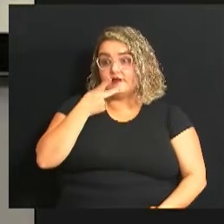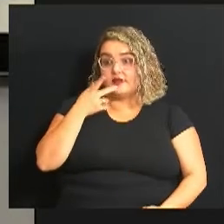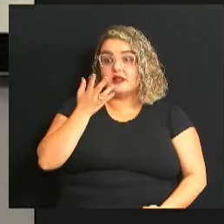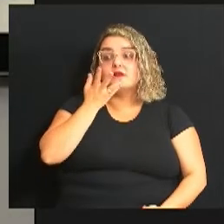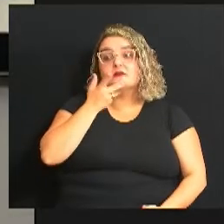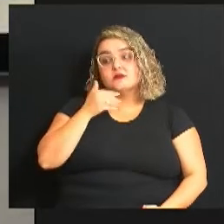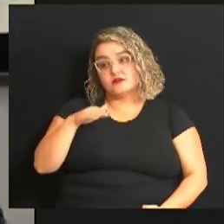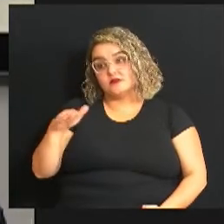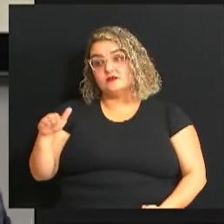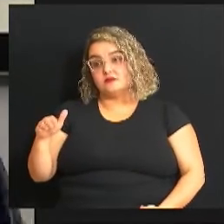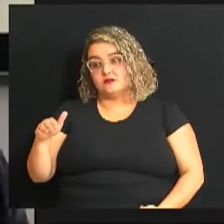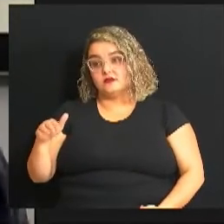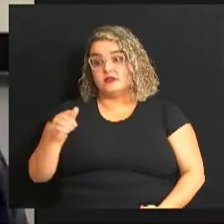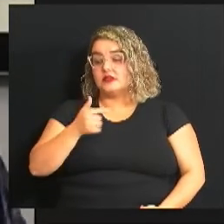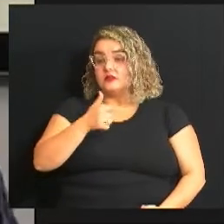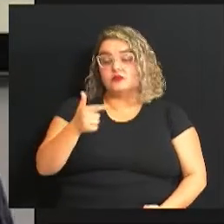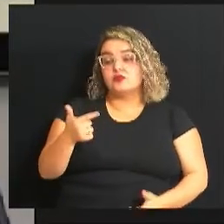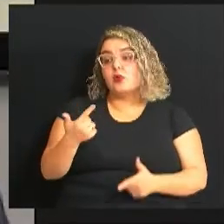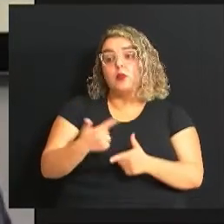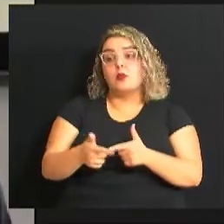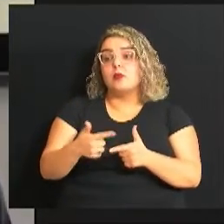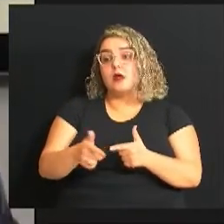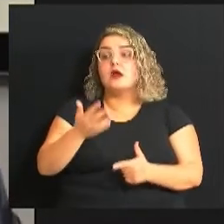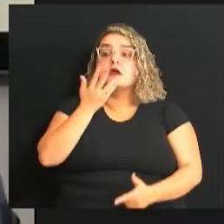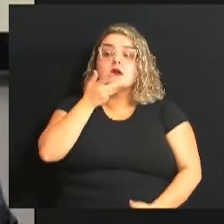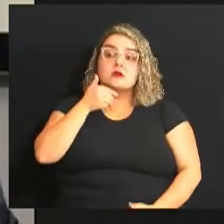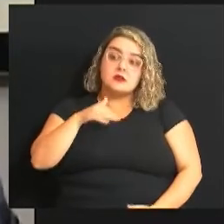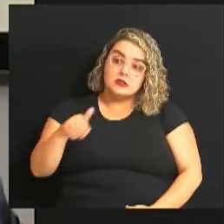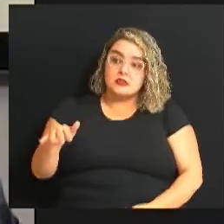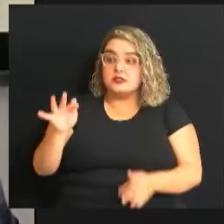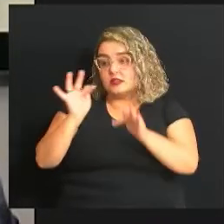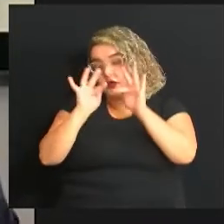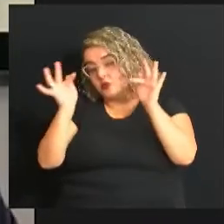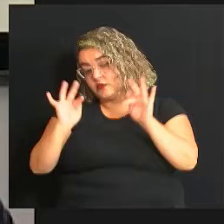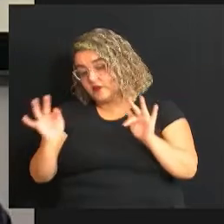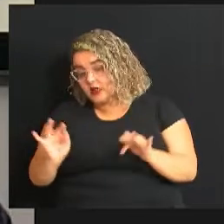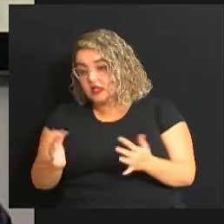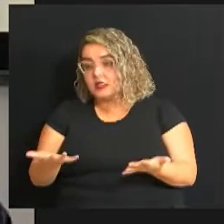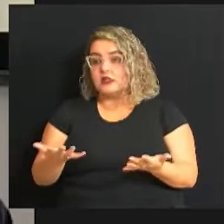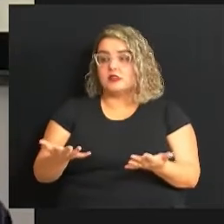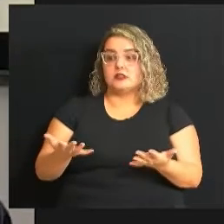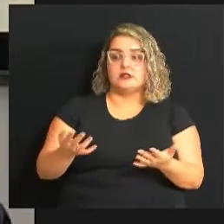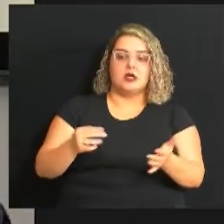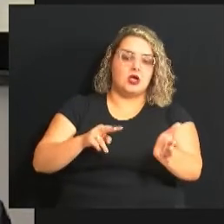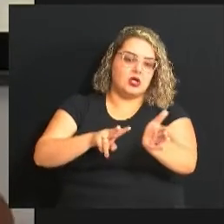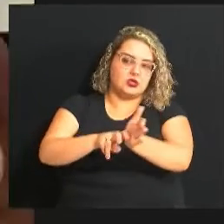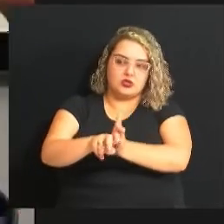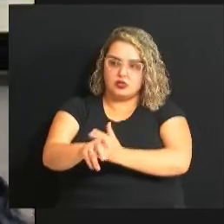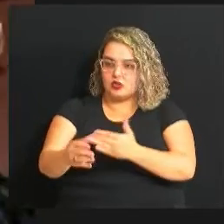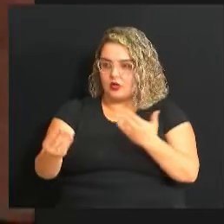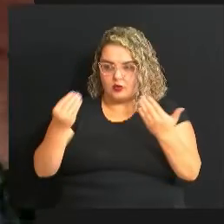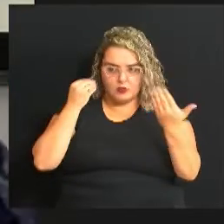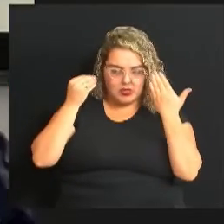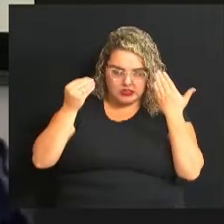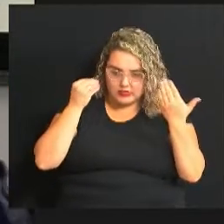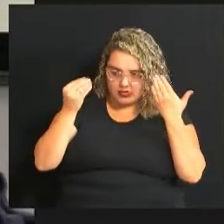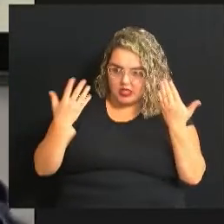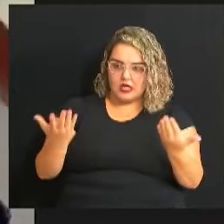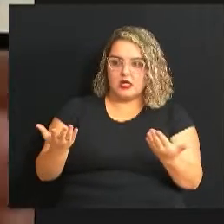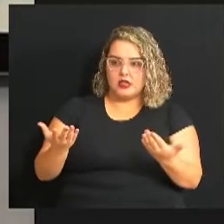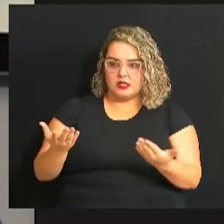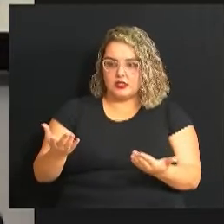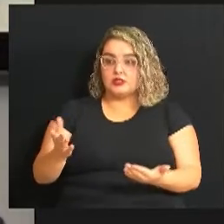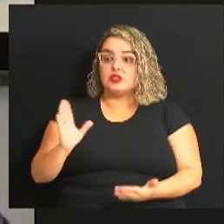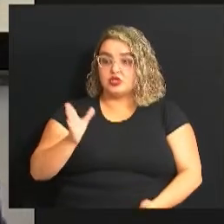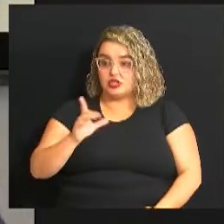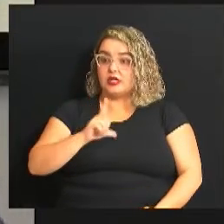um período onde não havia problemas, onde as crianças eram felizes, e diagnósticos psiquiátricos, que também já teve tabu em cima